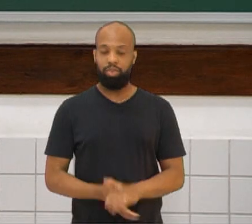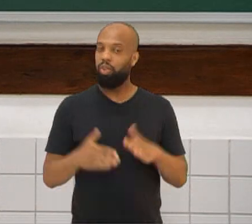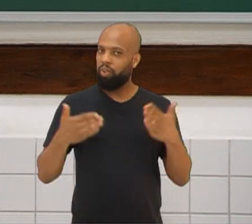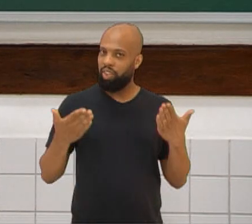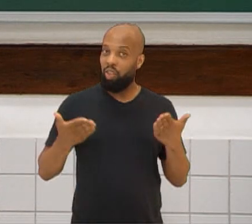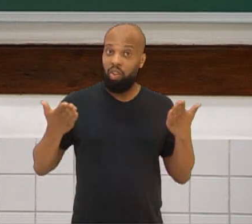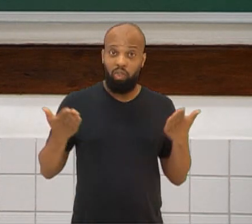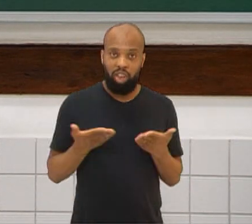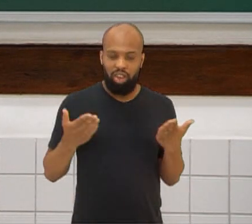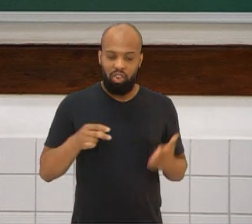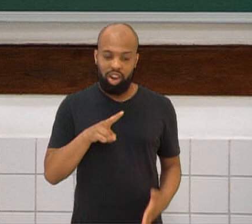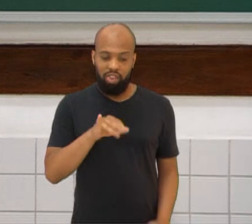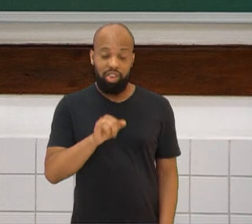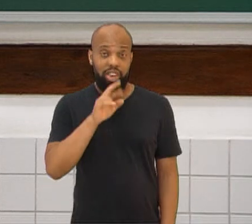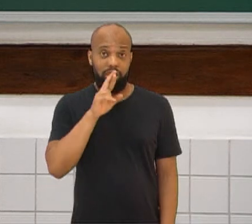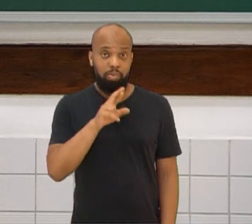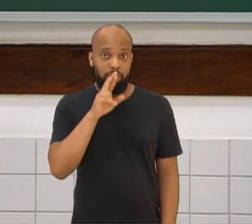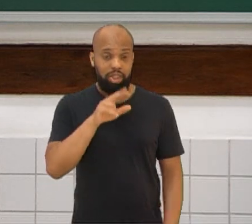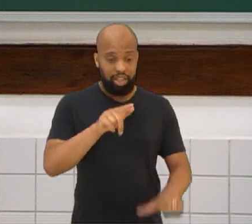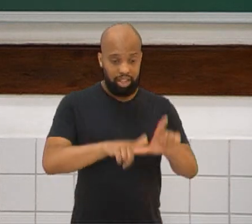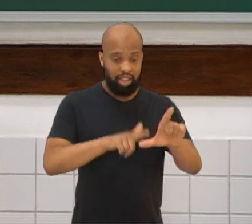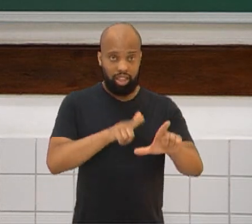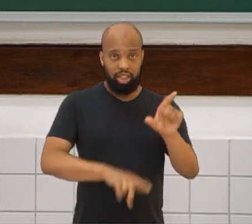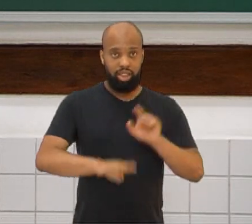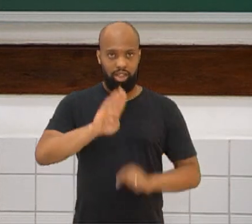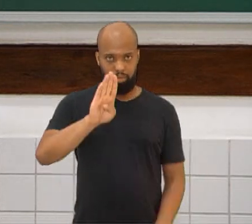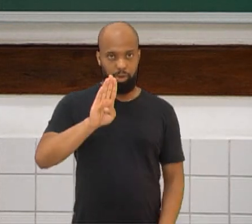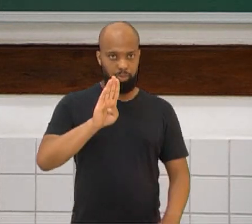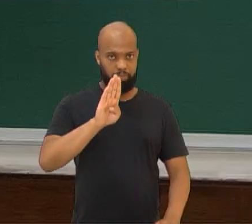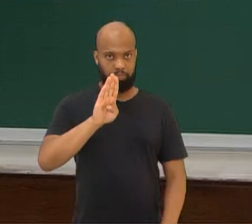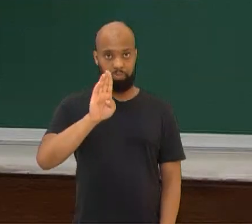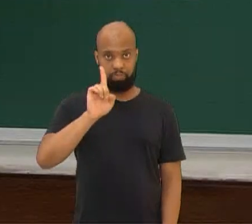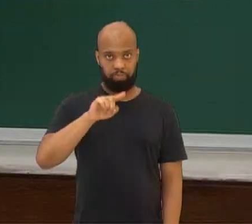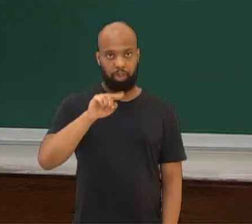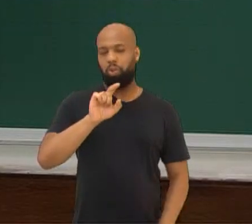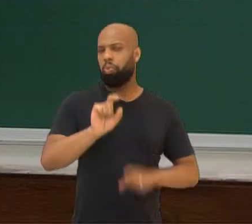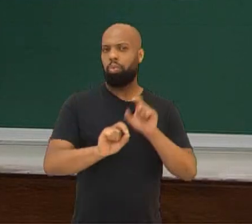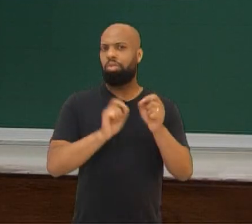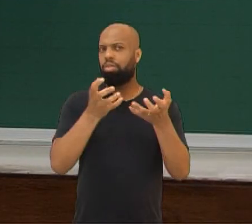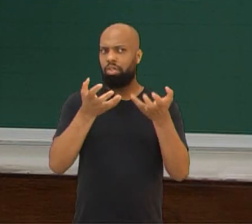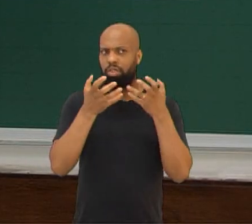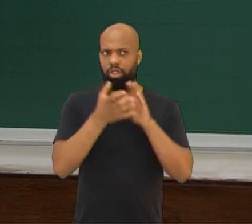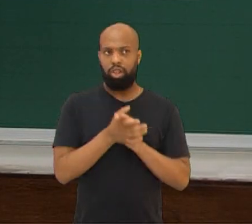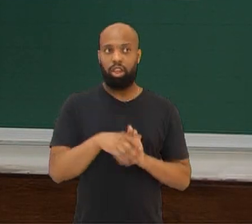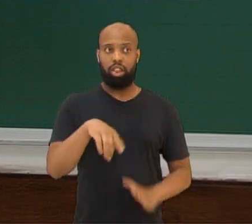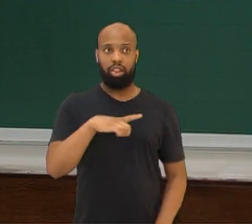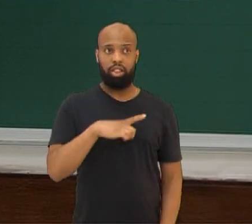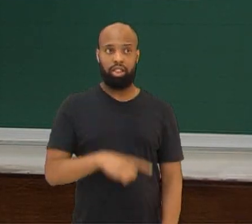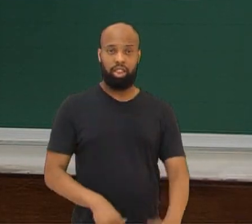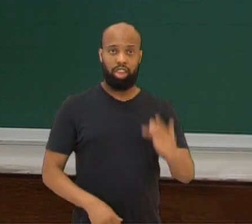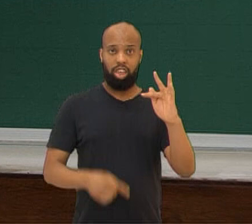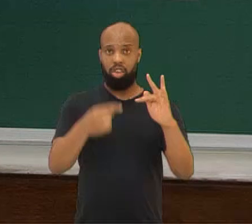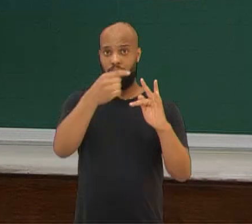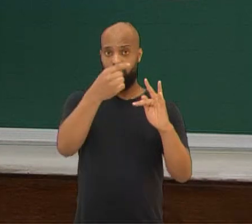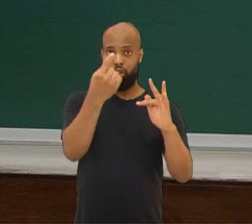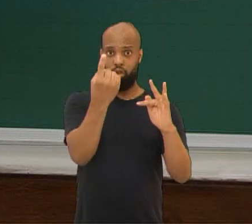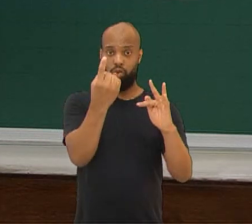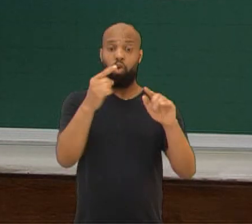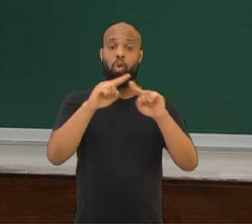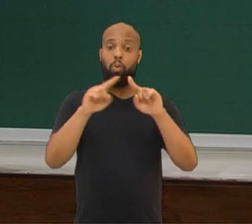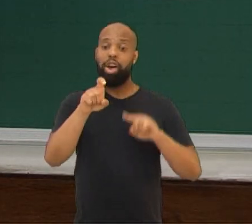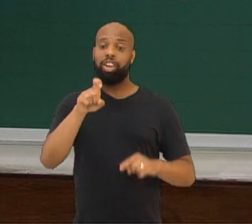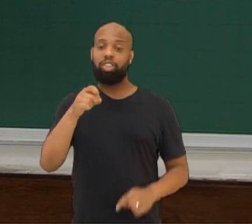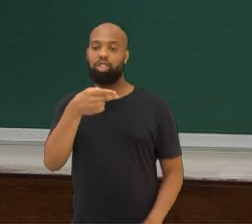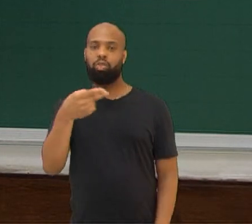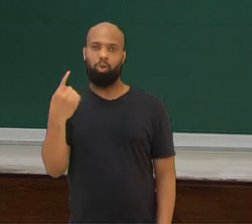pessoal? Então, agora vamos resolver a letra B do nosso segundo exercício. O que ela quer saber? A função inversa quando x vale 1. Nós